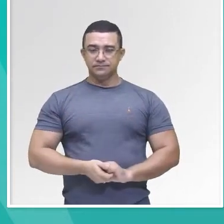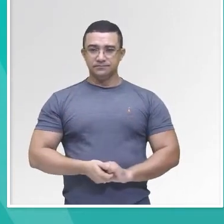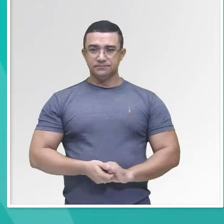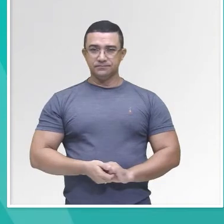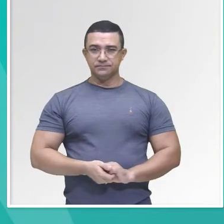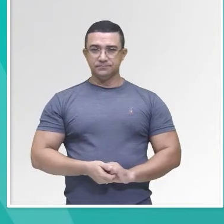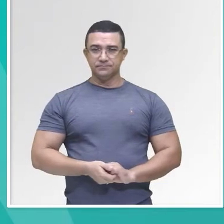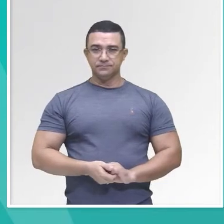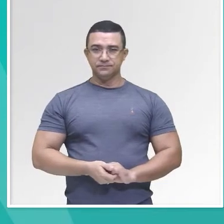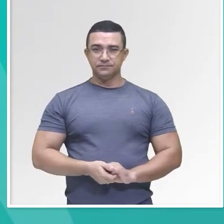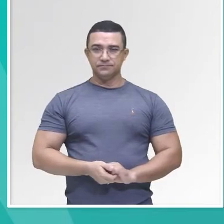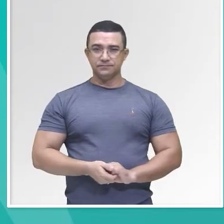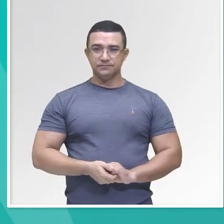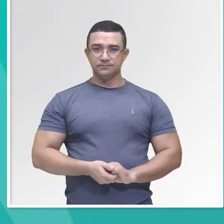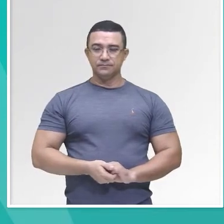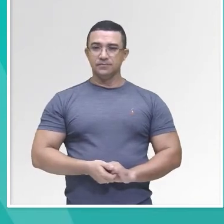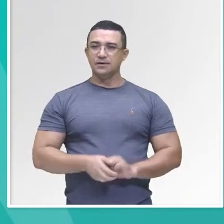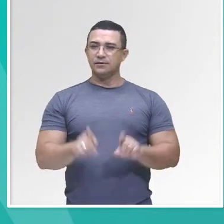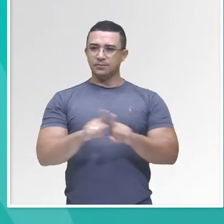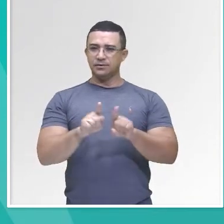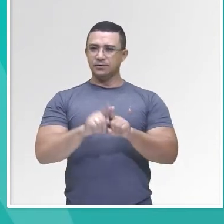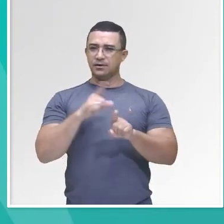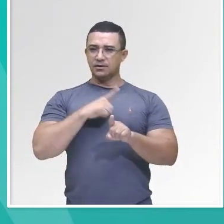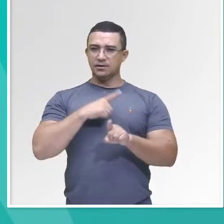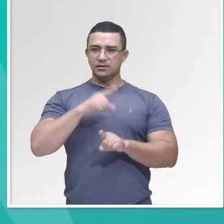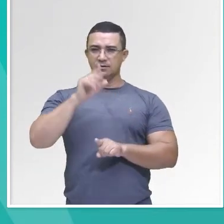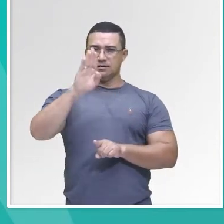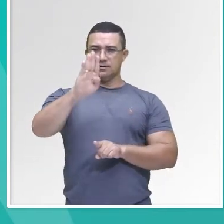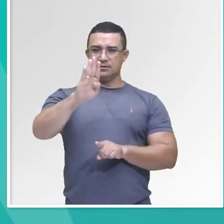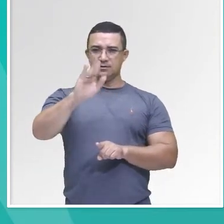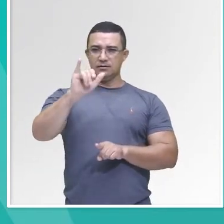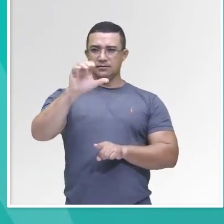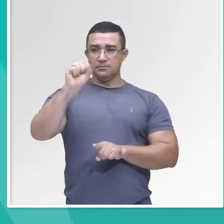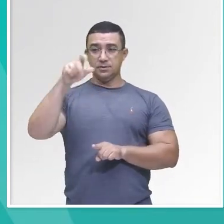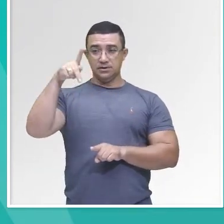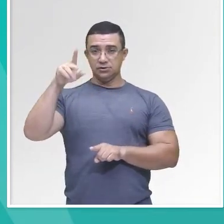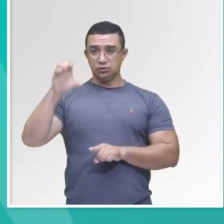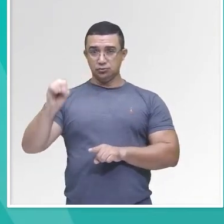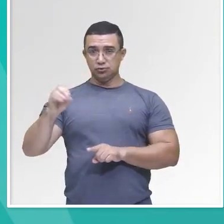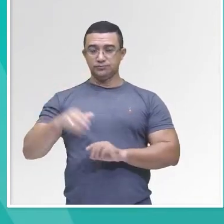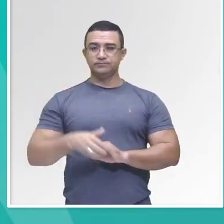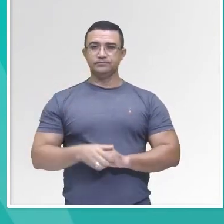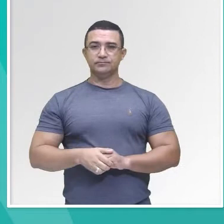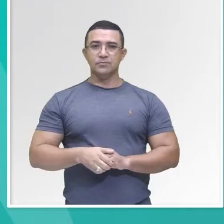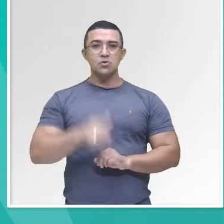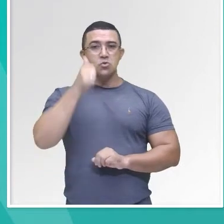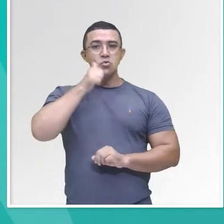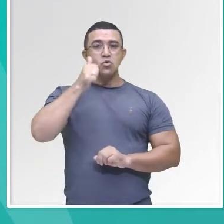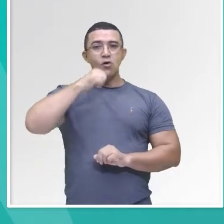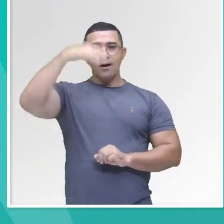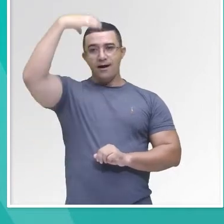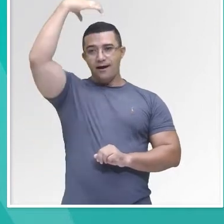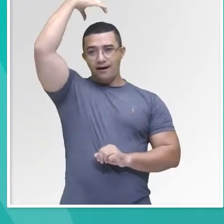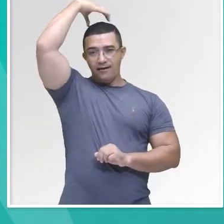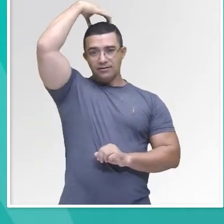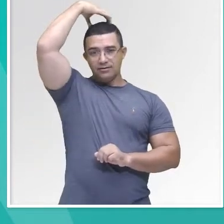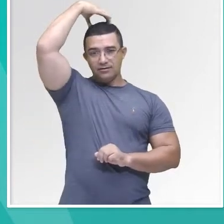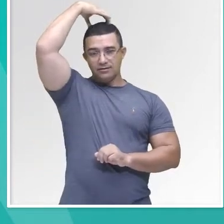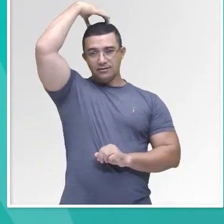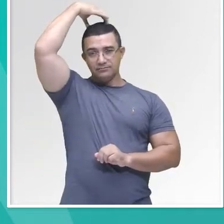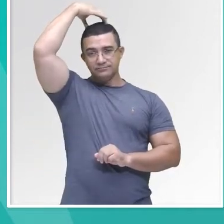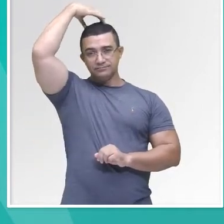diferenciado. Aqui nós temos o bispo, a rainha e um pouquinho mais ali no